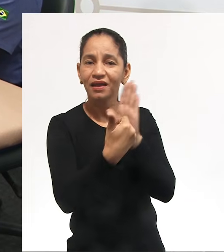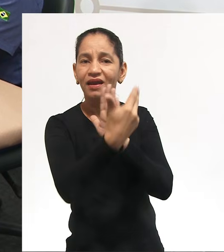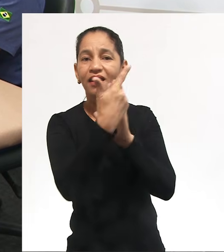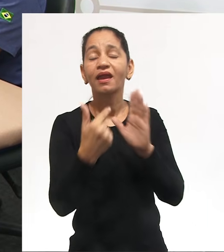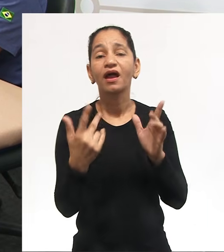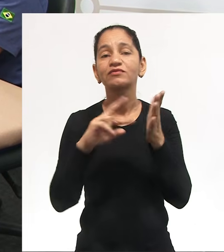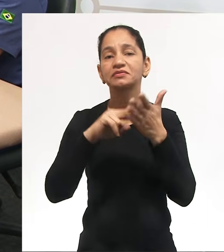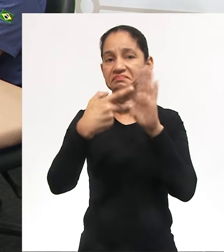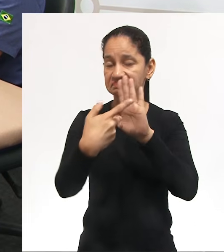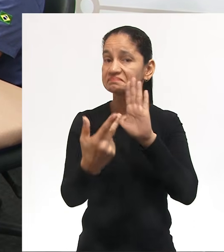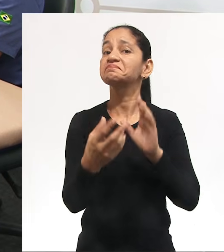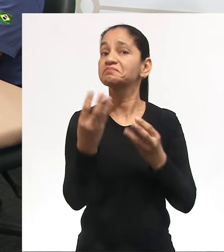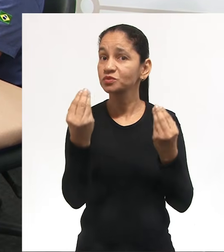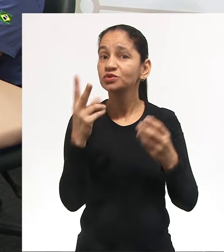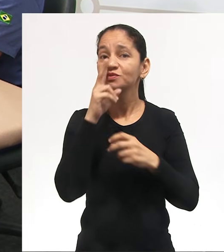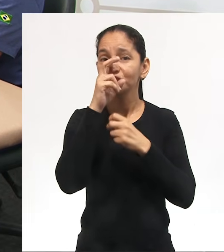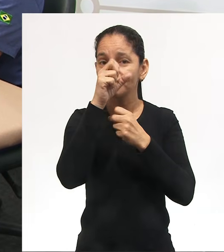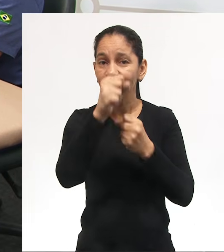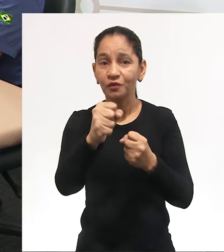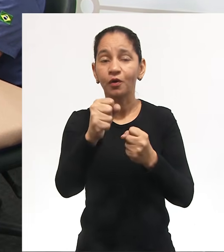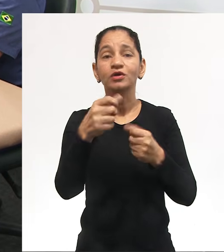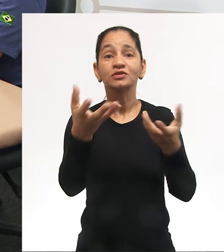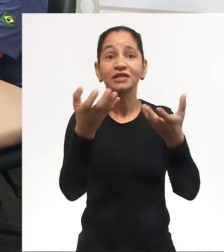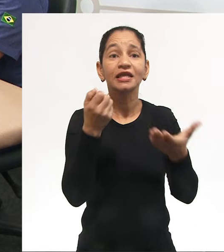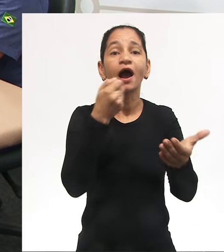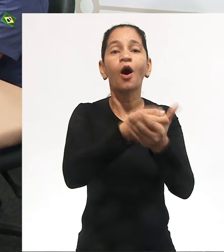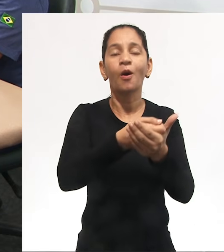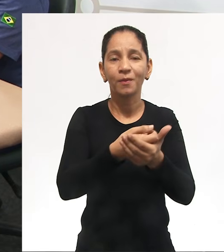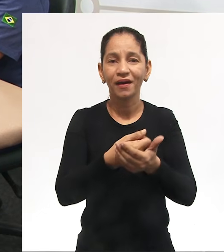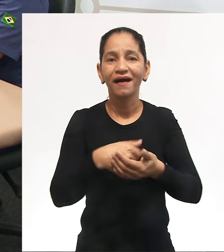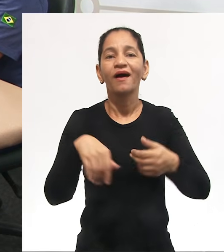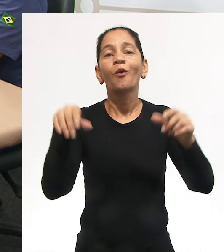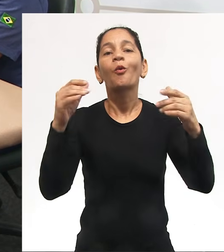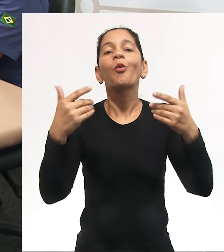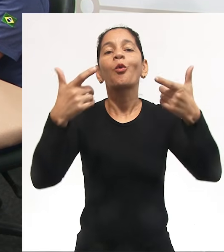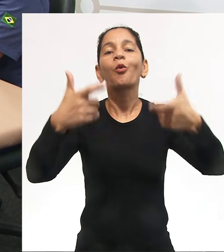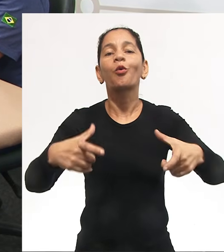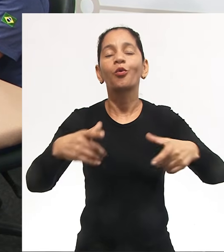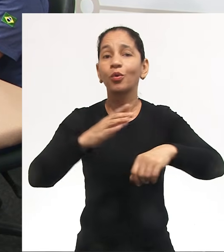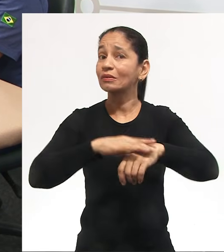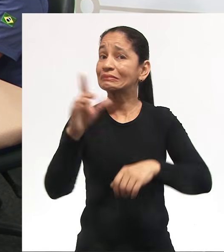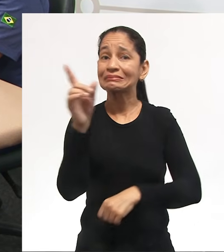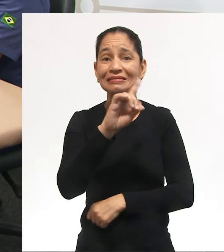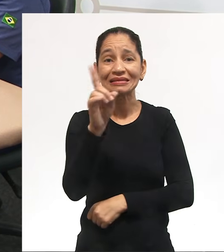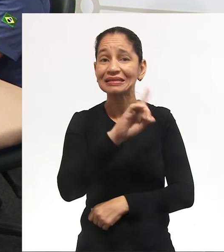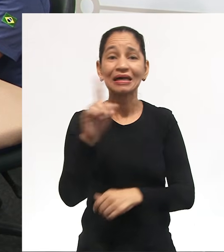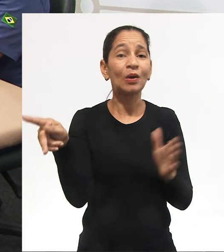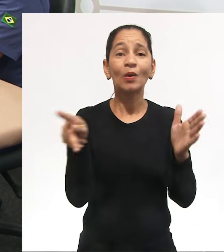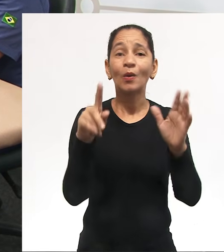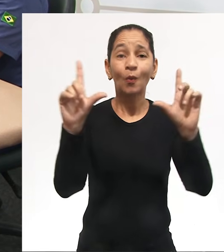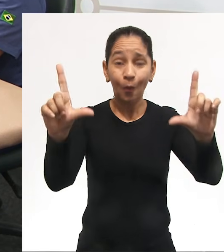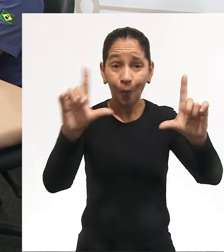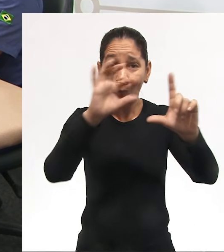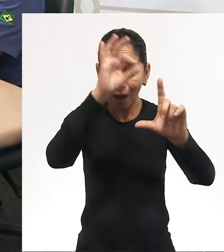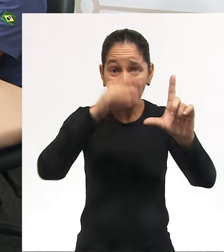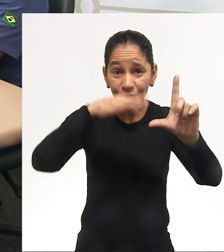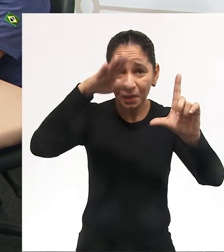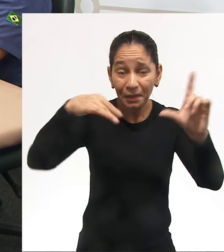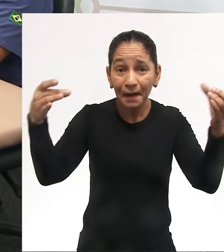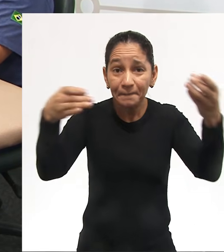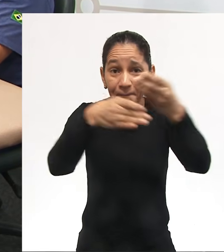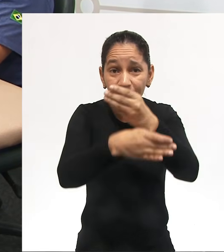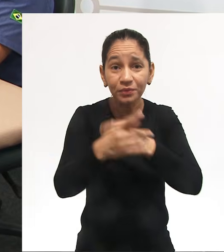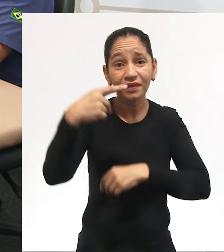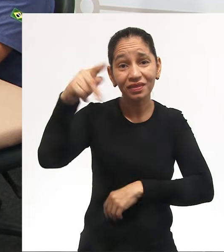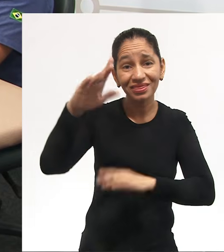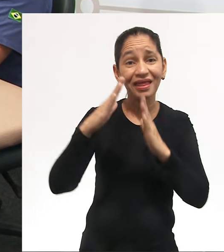Então, aí ele foi e desenhou esse banco. Foi significativo pra Foi, ele. tanto que a gerente do banco queria comprar o quadro. Aí a mãe, não, esse quadro é meu,